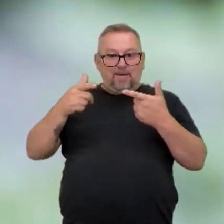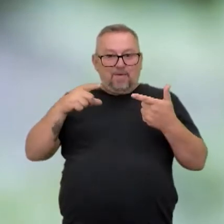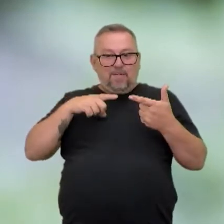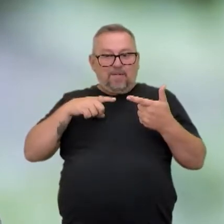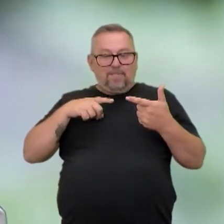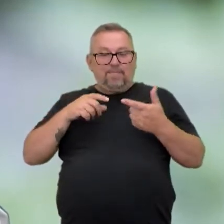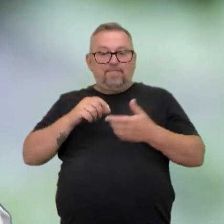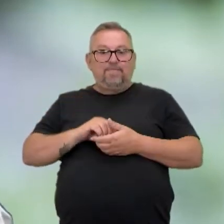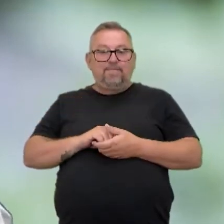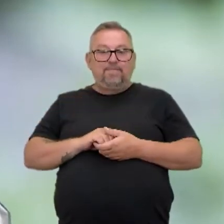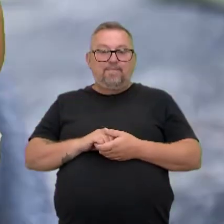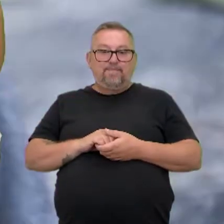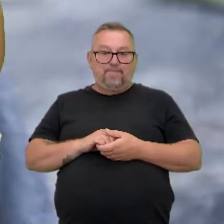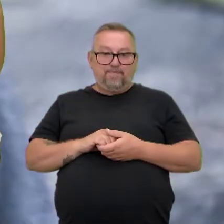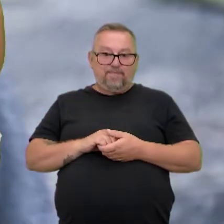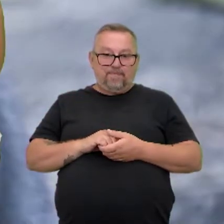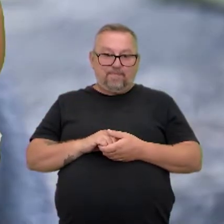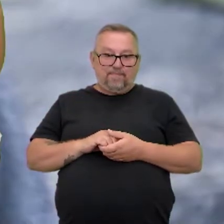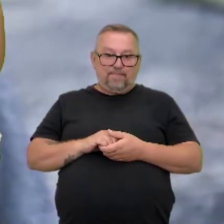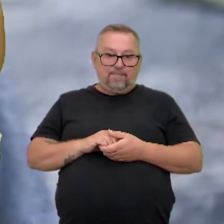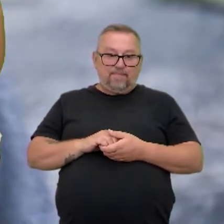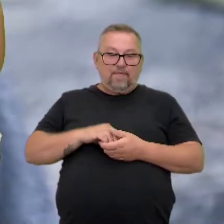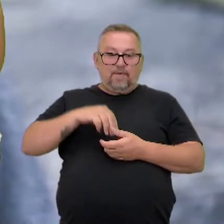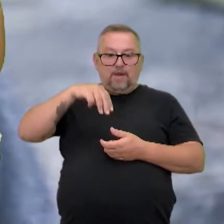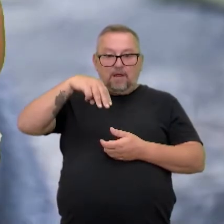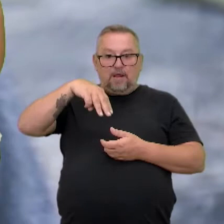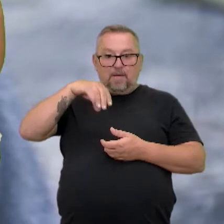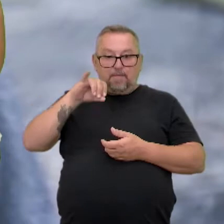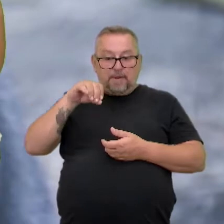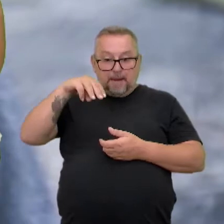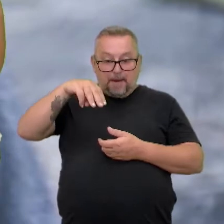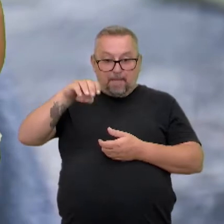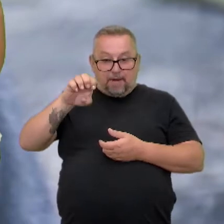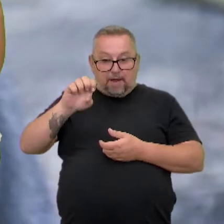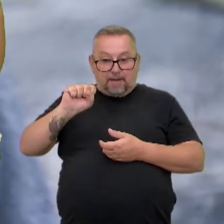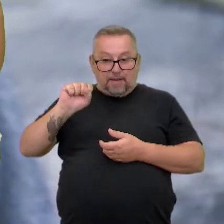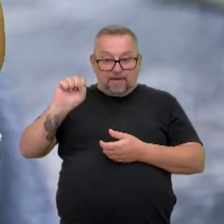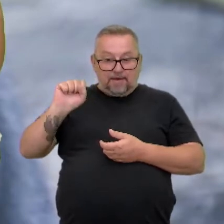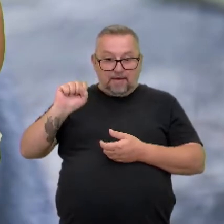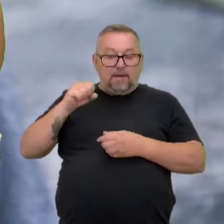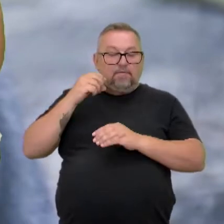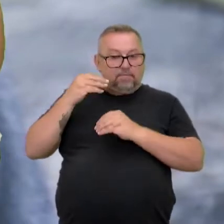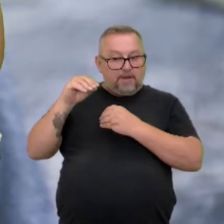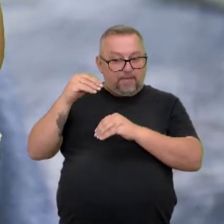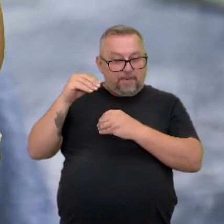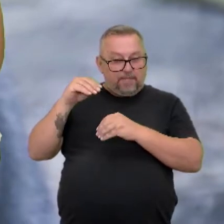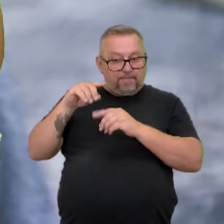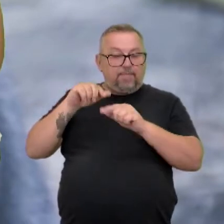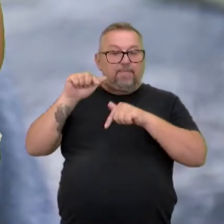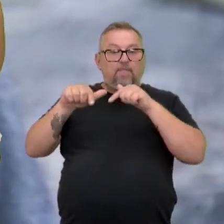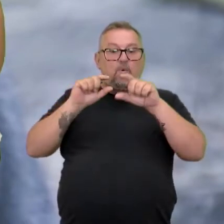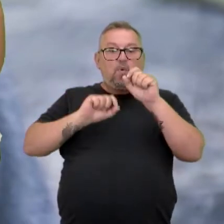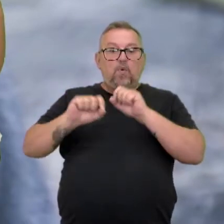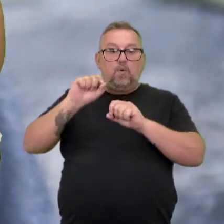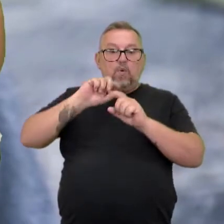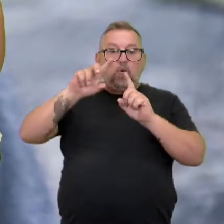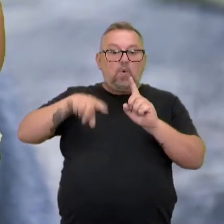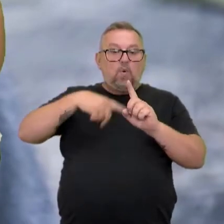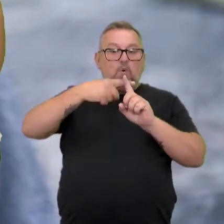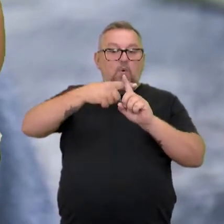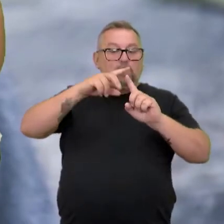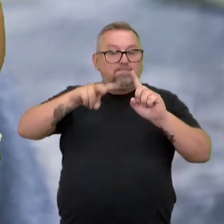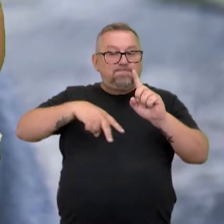Fabi, a mimese, ela vai trabalhar, desenvolver a questão da multiplicação,